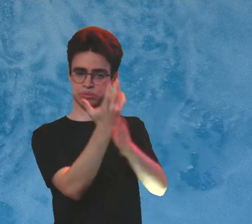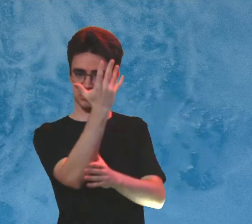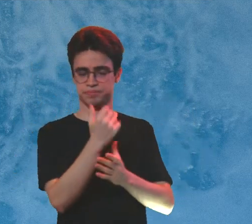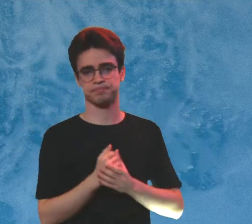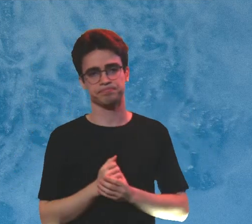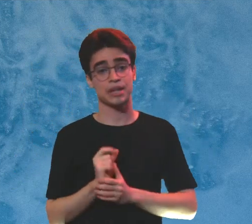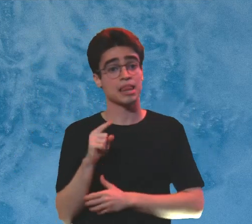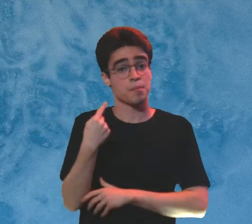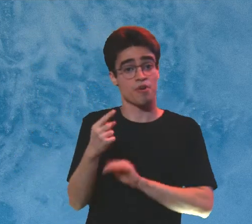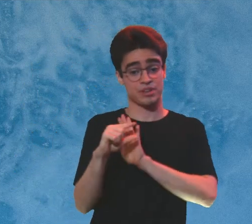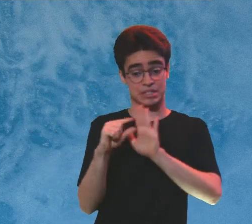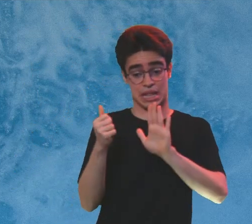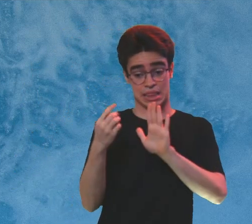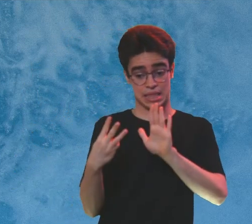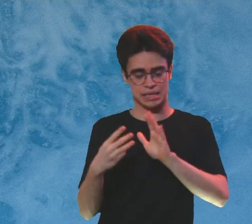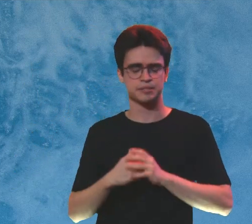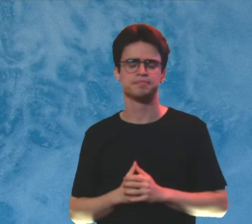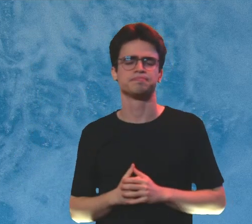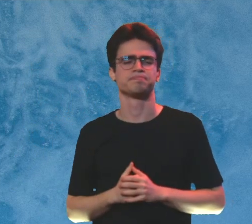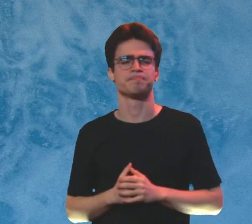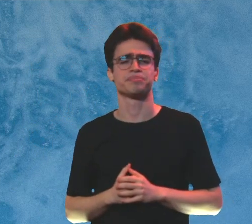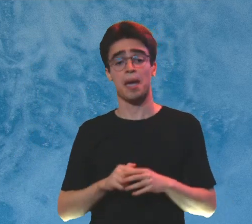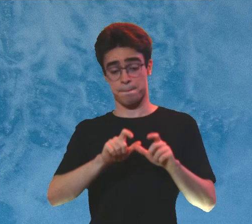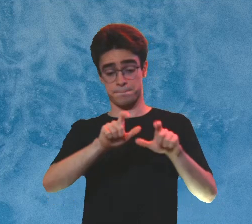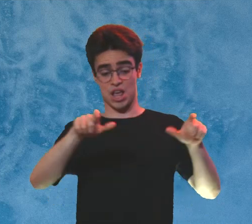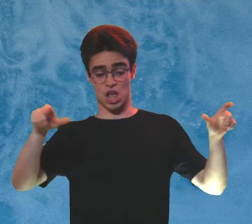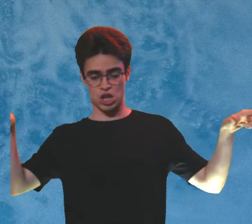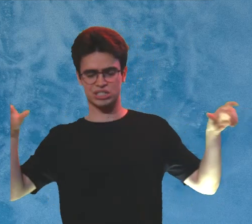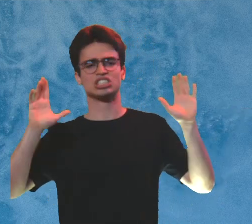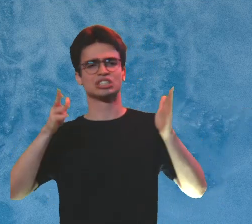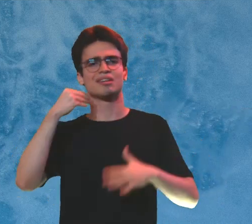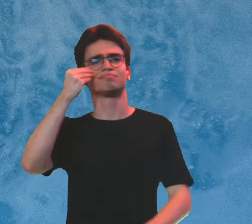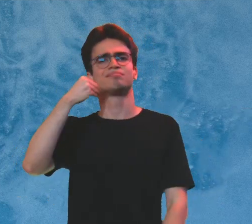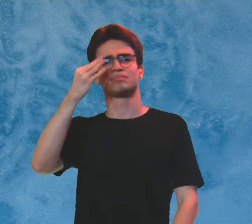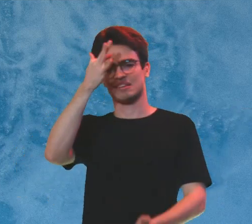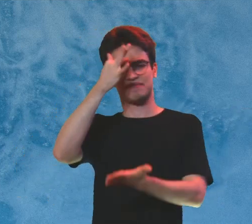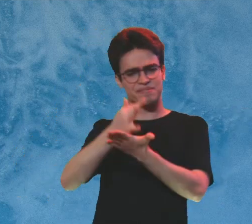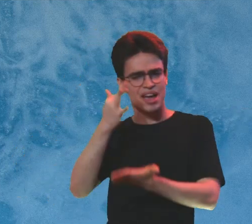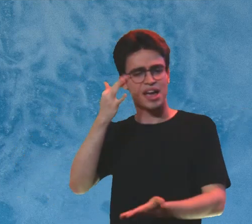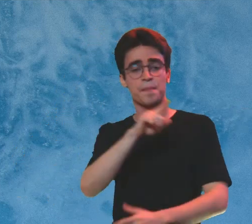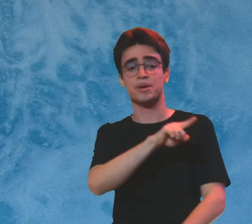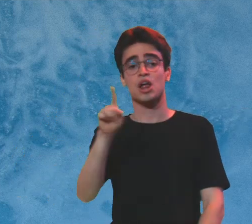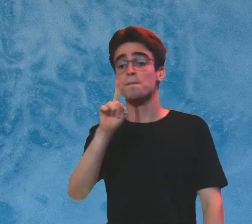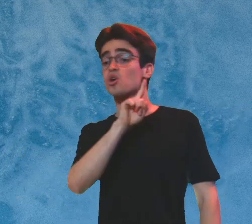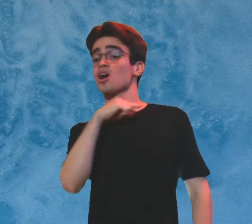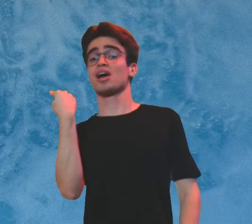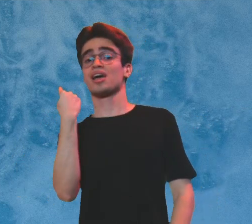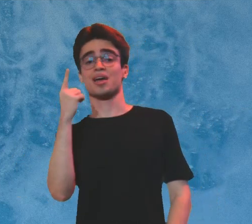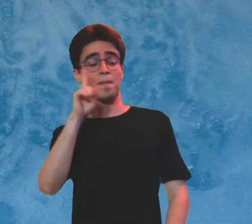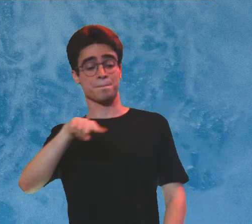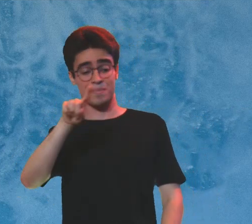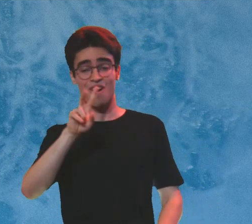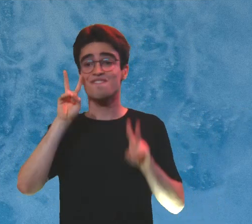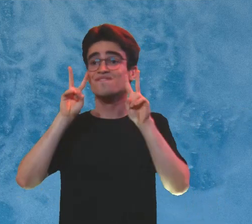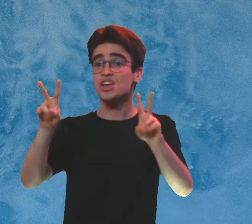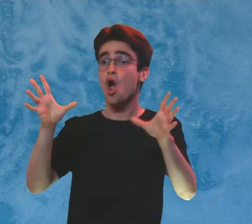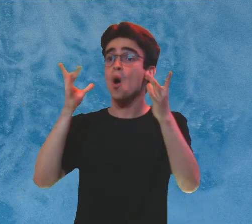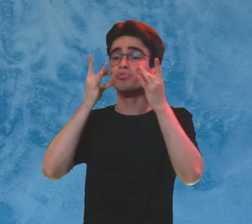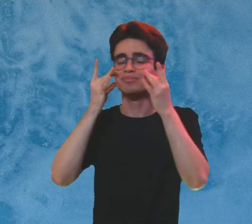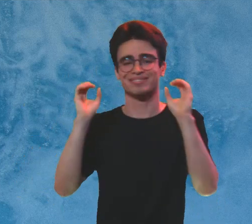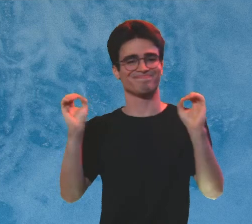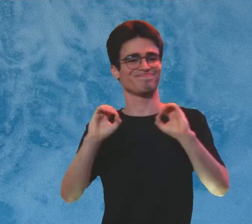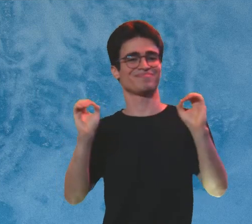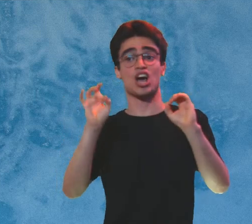13. Todos estes viveram pela fé e morreram sem receber o que tinha sido prometido. Viram-no